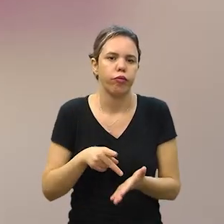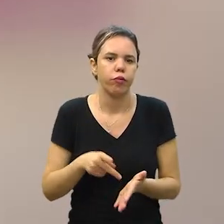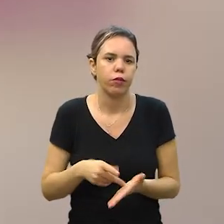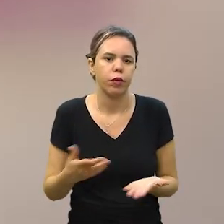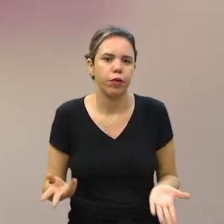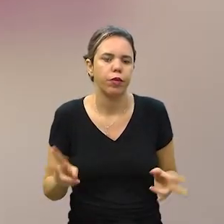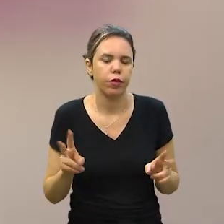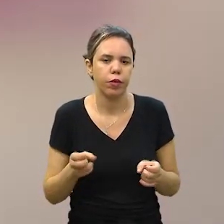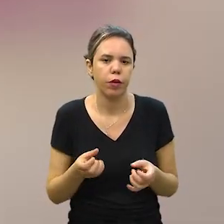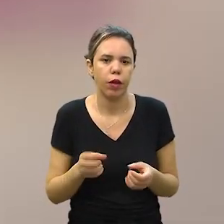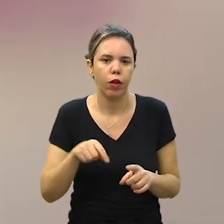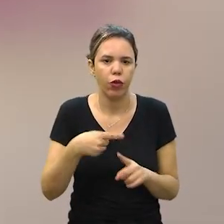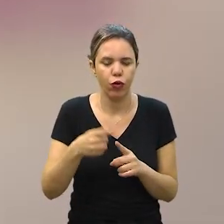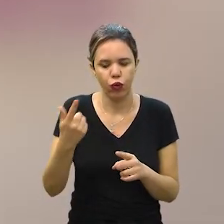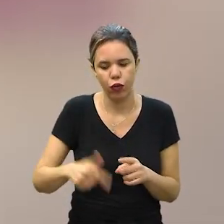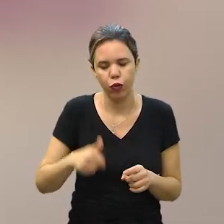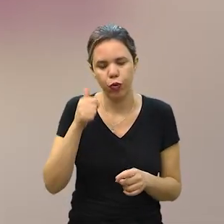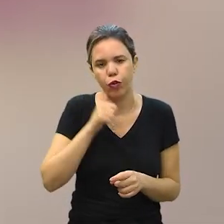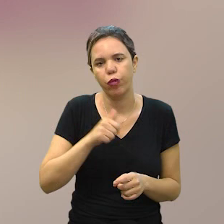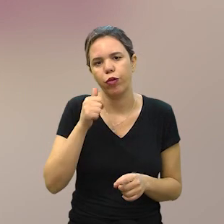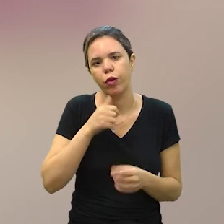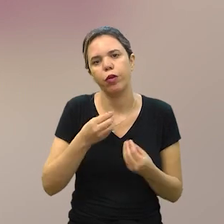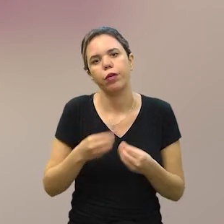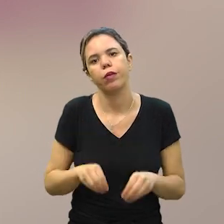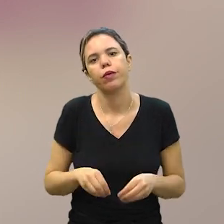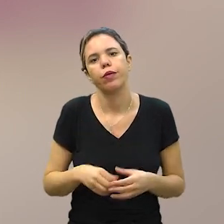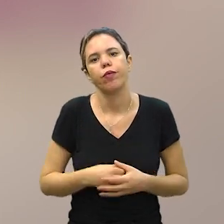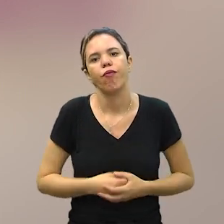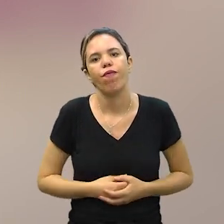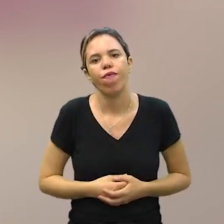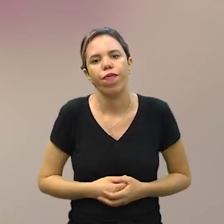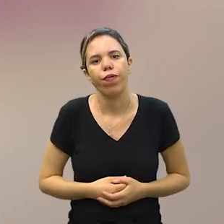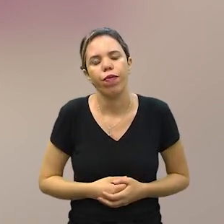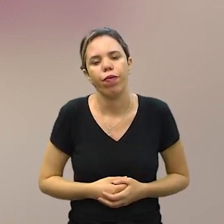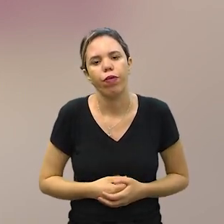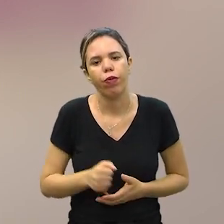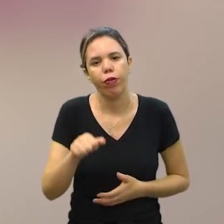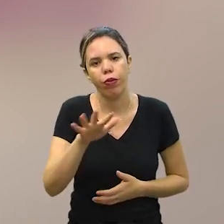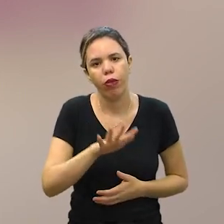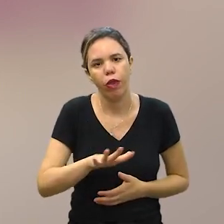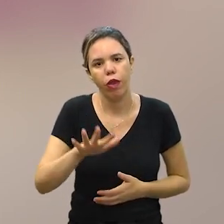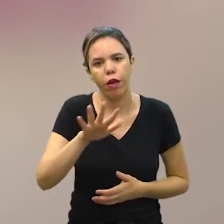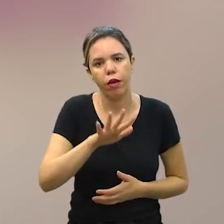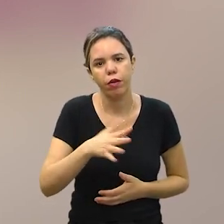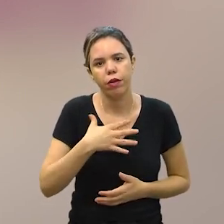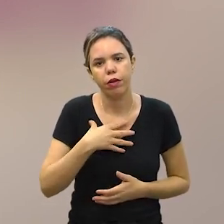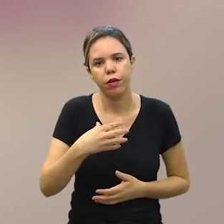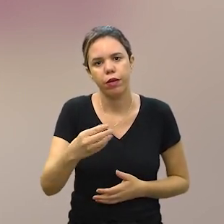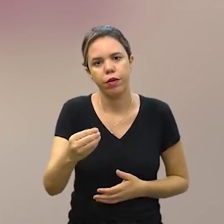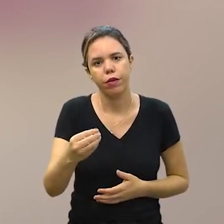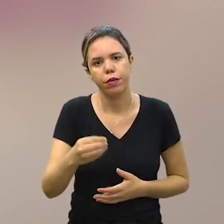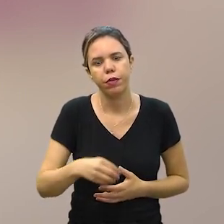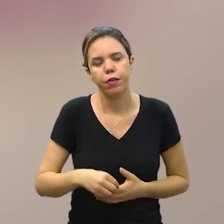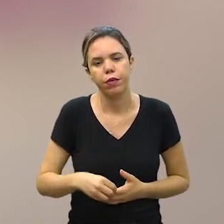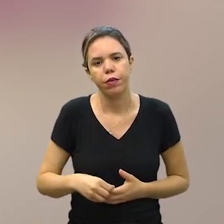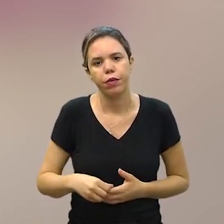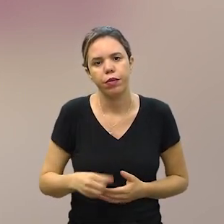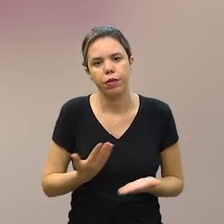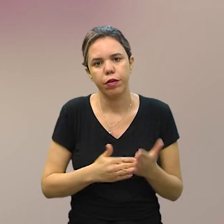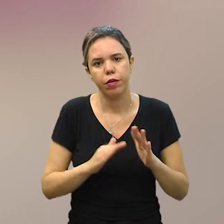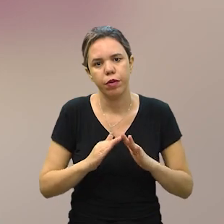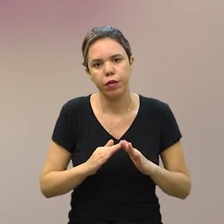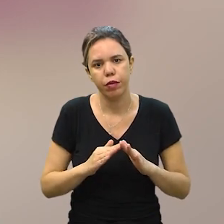Exatamente, sobrou mais uma vez para as mulheres, né? Em geral, os filhos deixaram